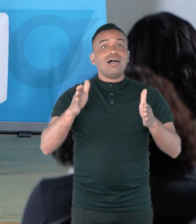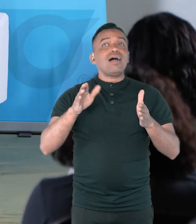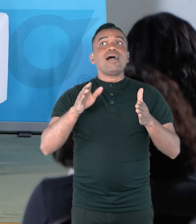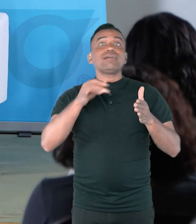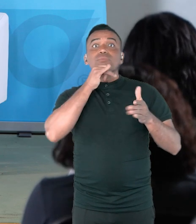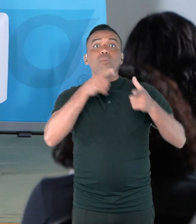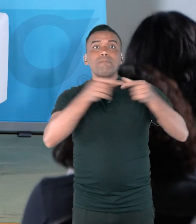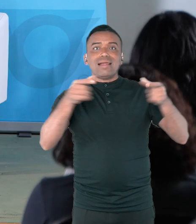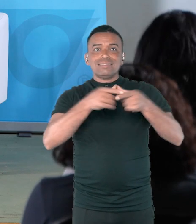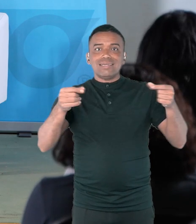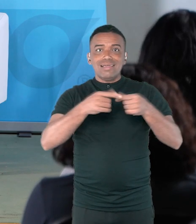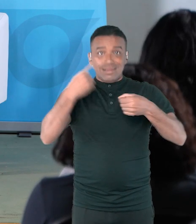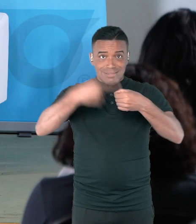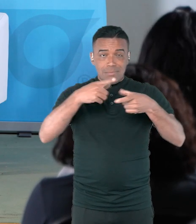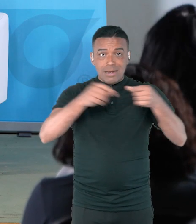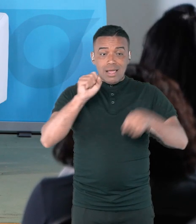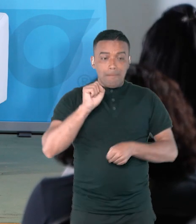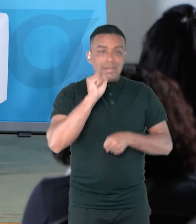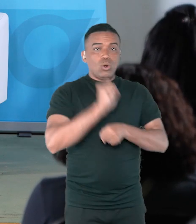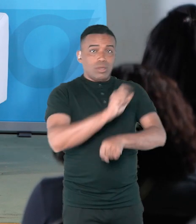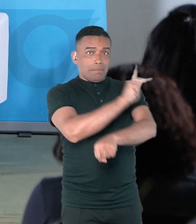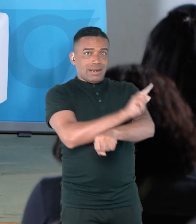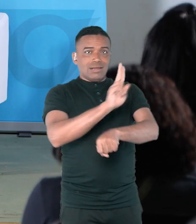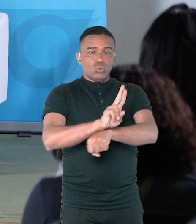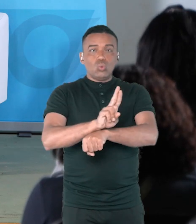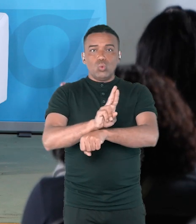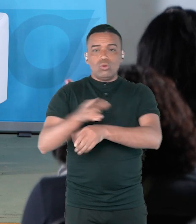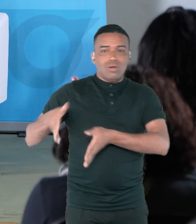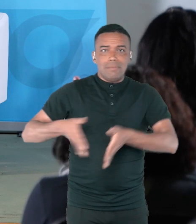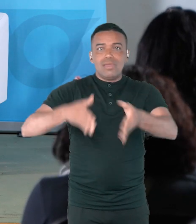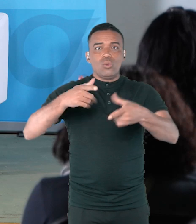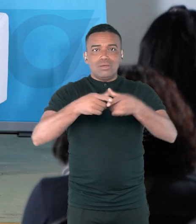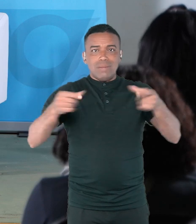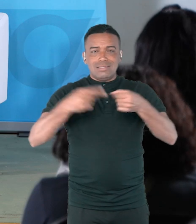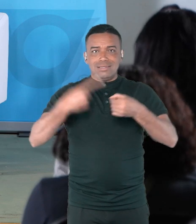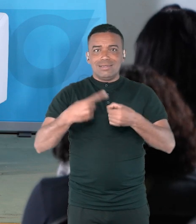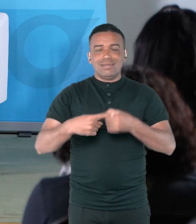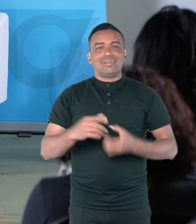Acho que ele estava indo para Brasília, não foi? Parou aqui no caminho, né?